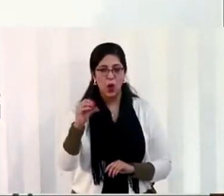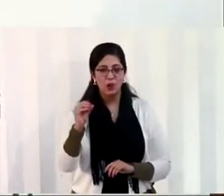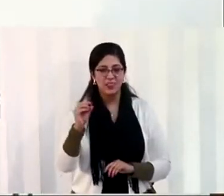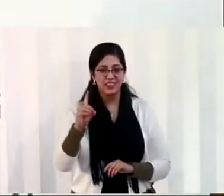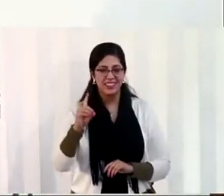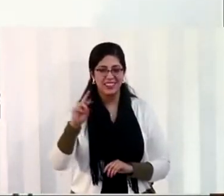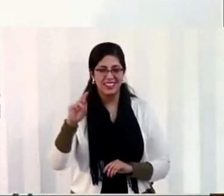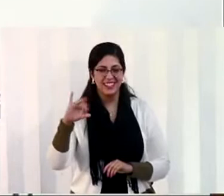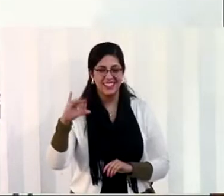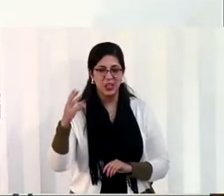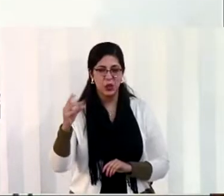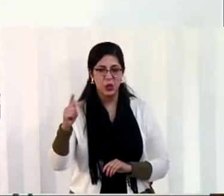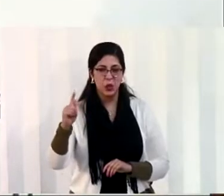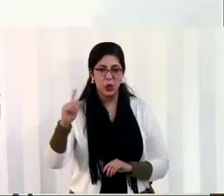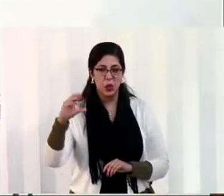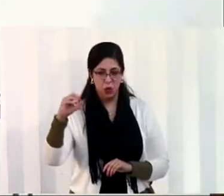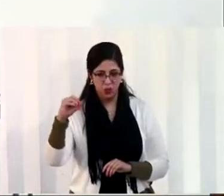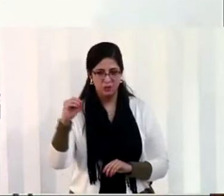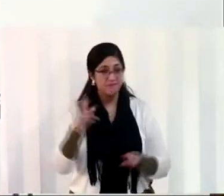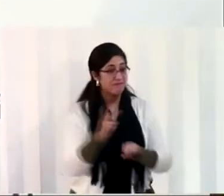erraria.